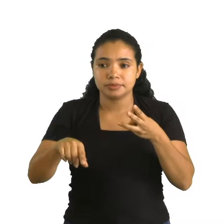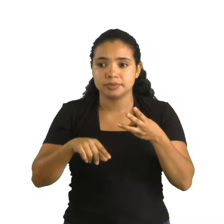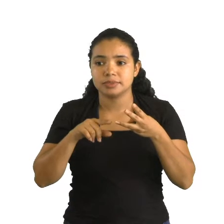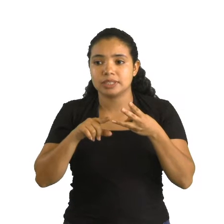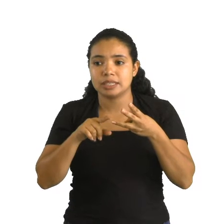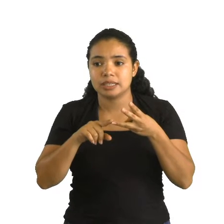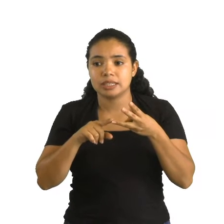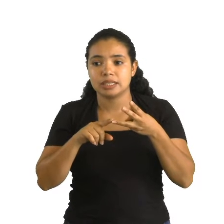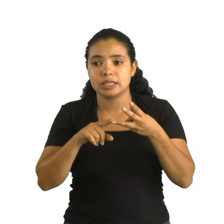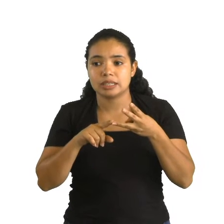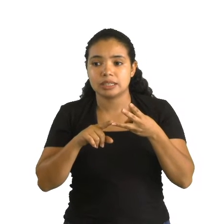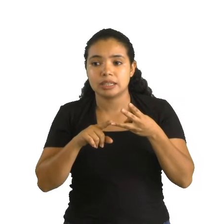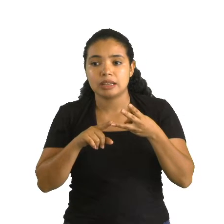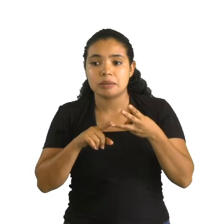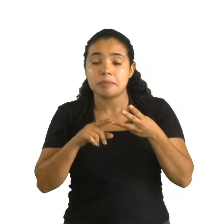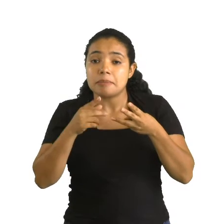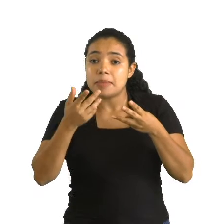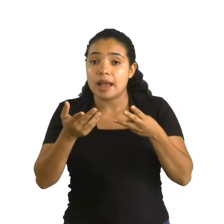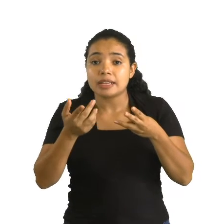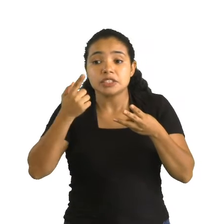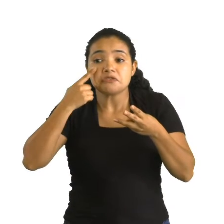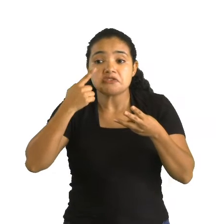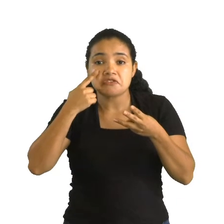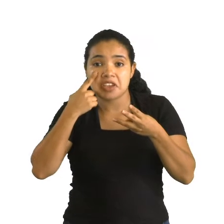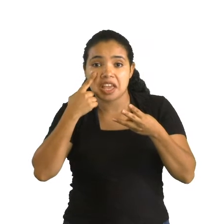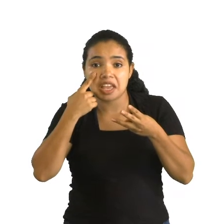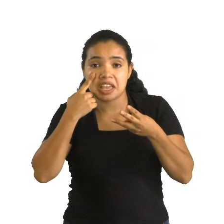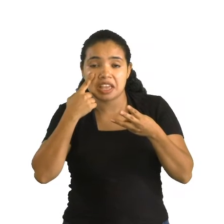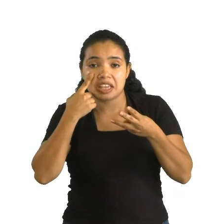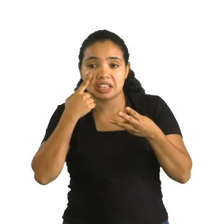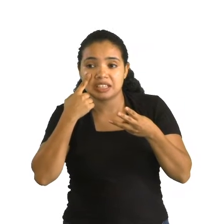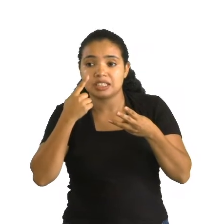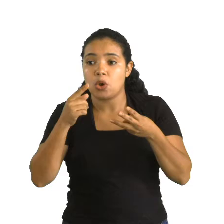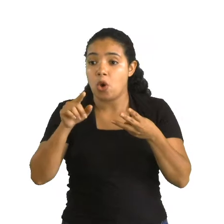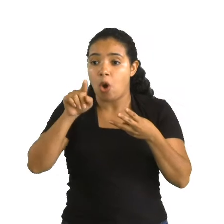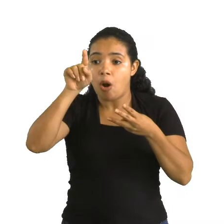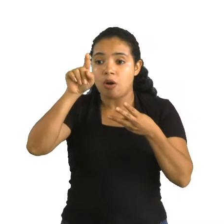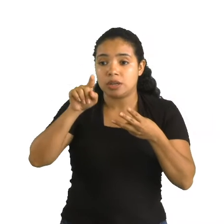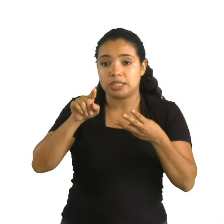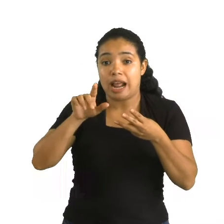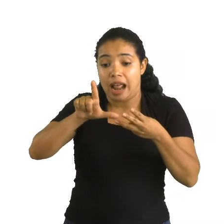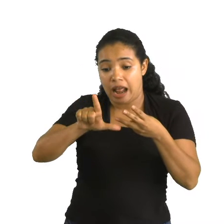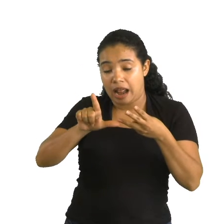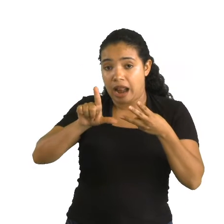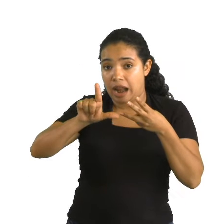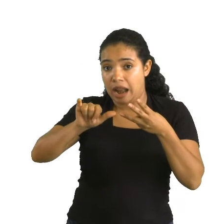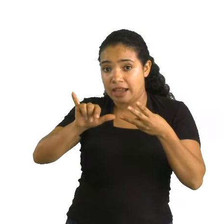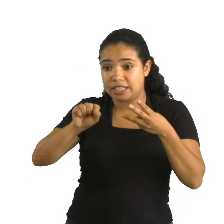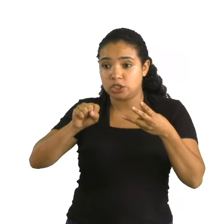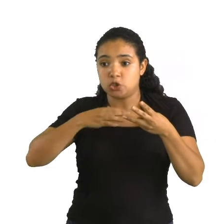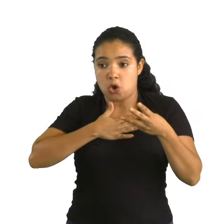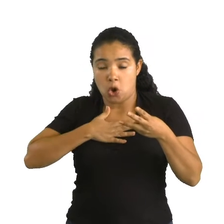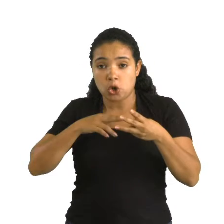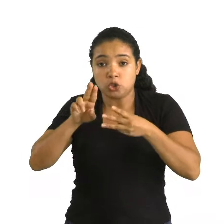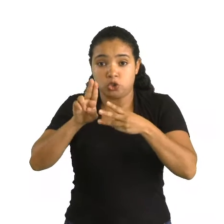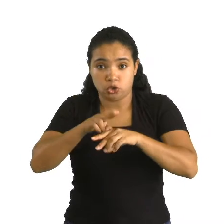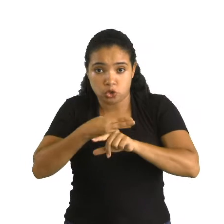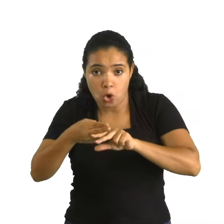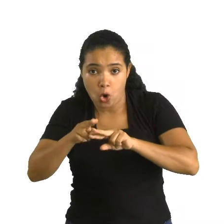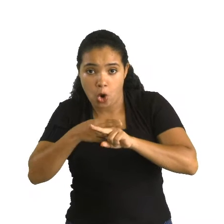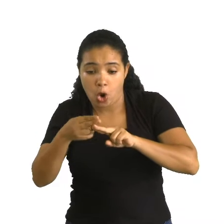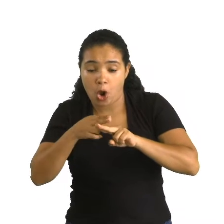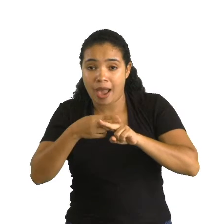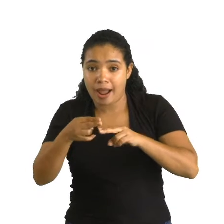Perguntou se ela gosta, não afirmou, não teve nenhuma admiração, simplesmente perguntou se a Laís gosta de chocolate. Na